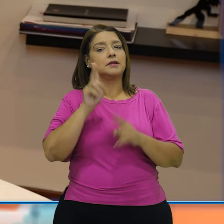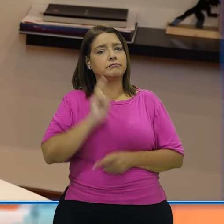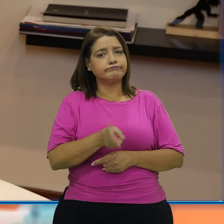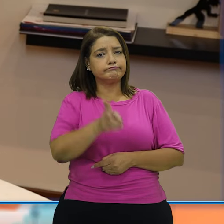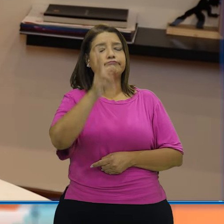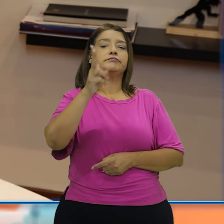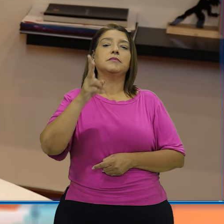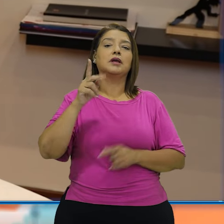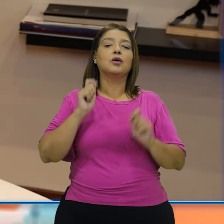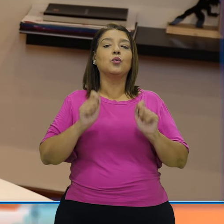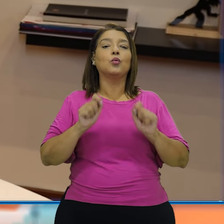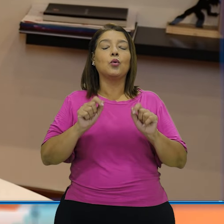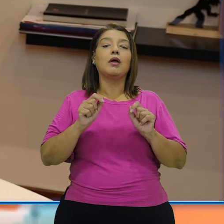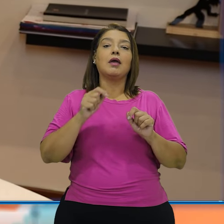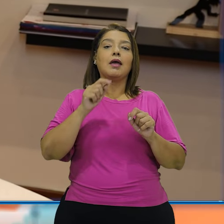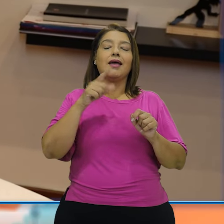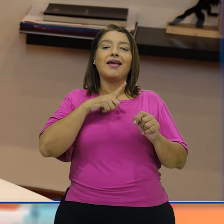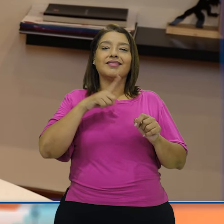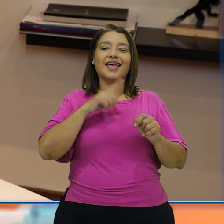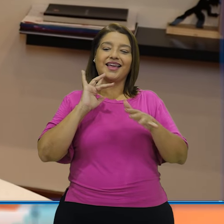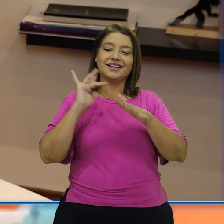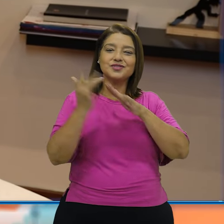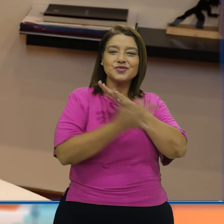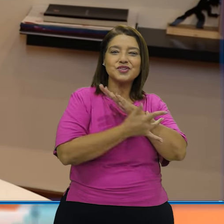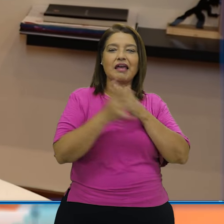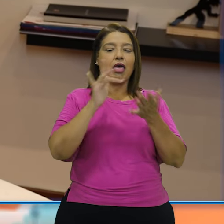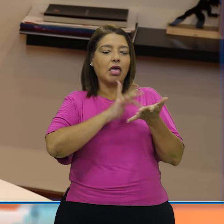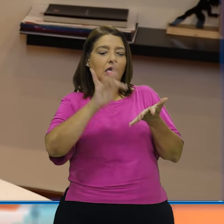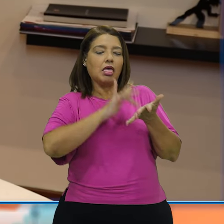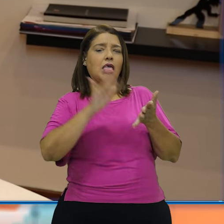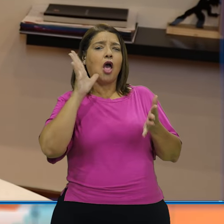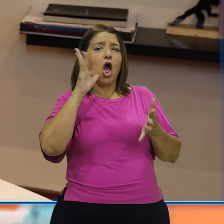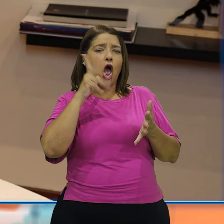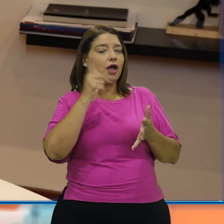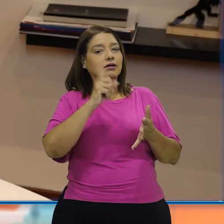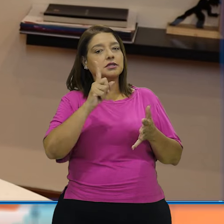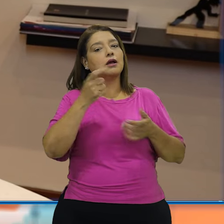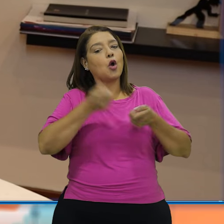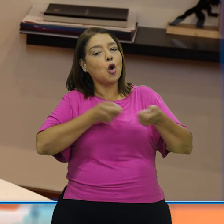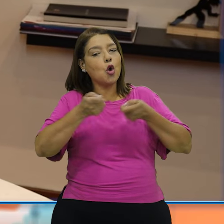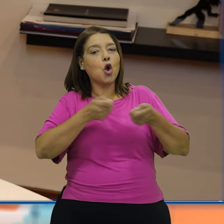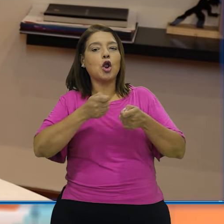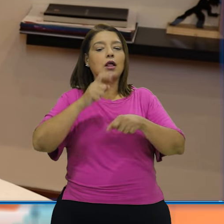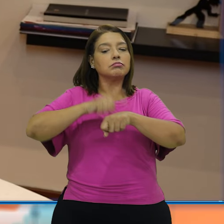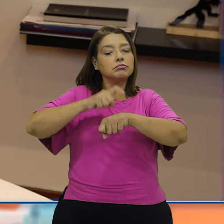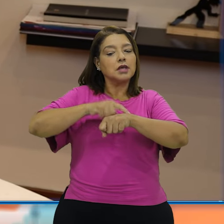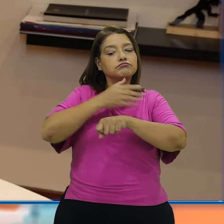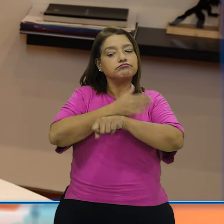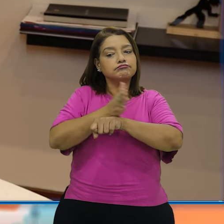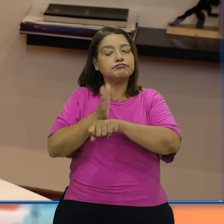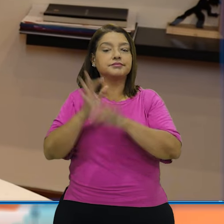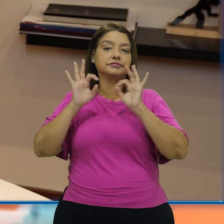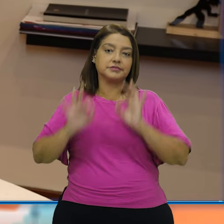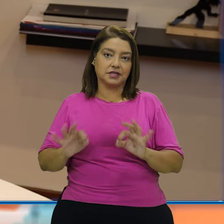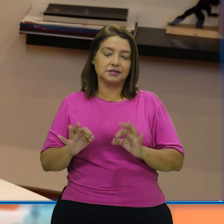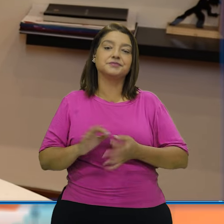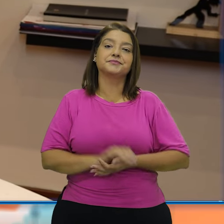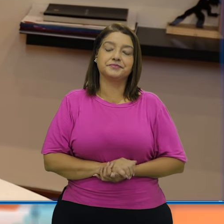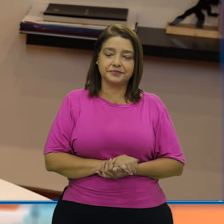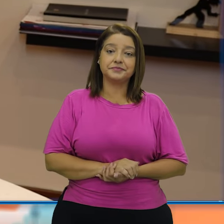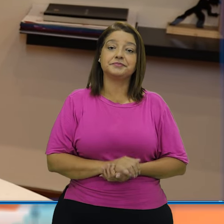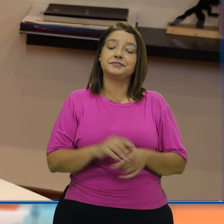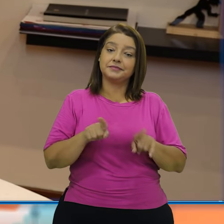e regular o consumo de redes sociais e o tempo em que a criança ou adolescente passa conectado em dispositivos